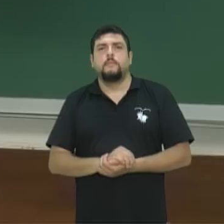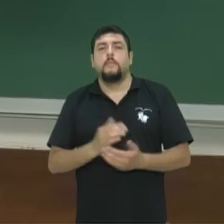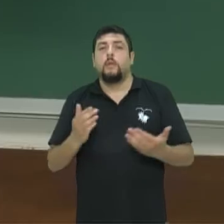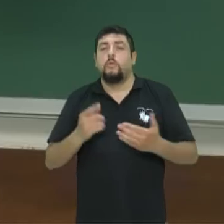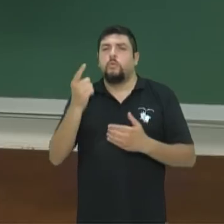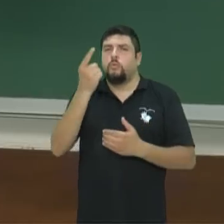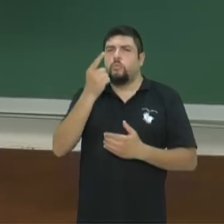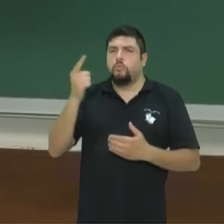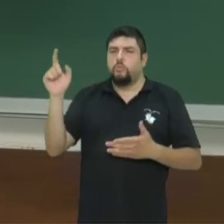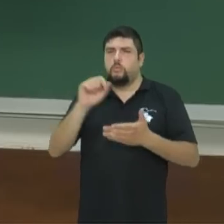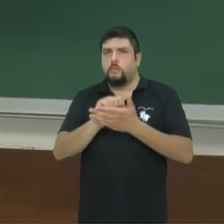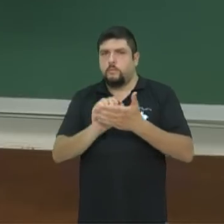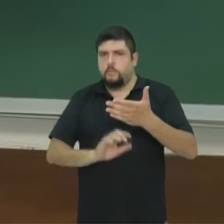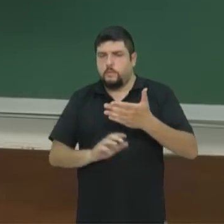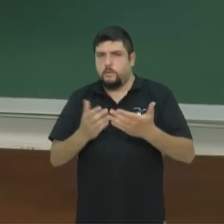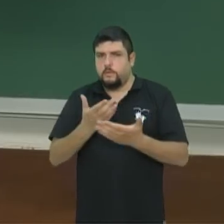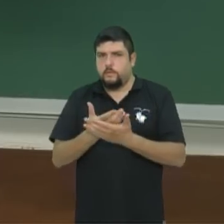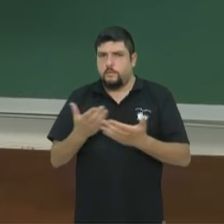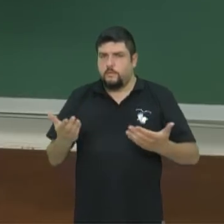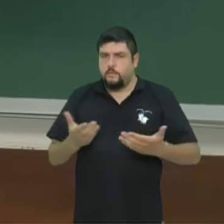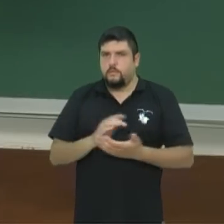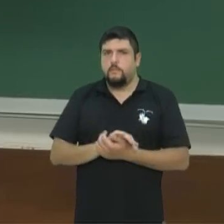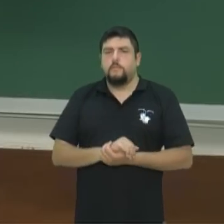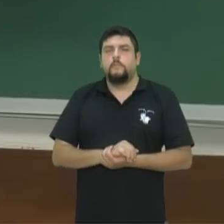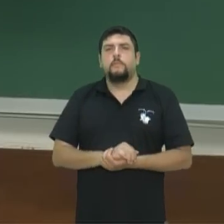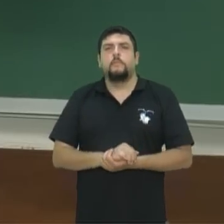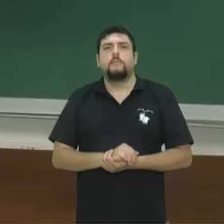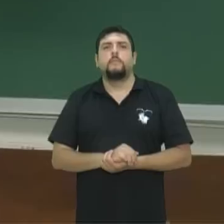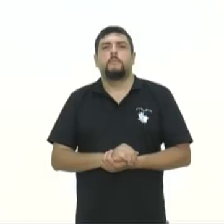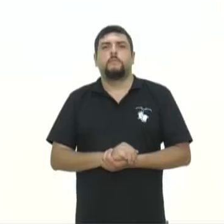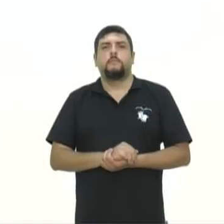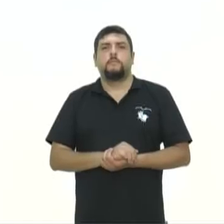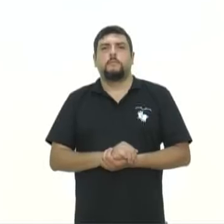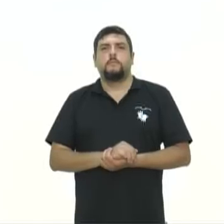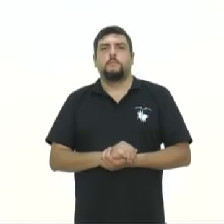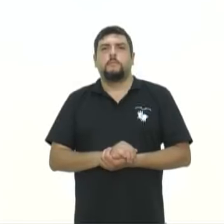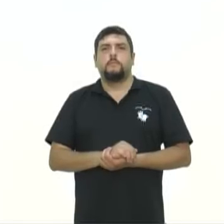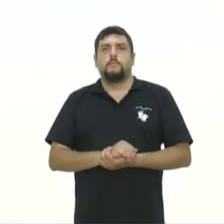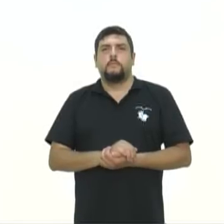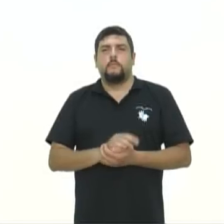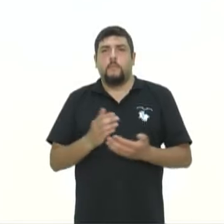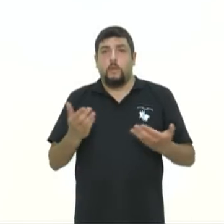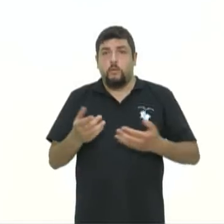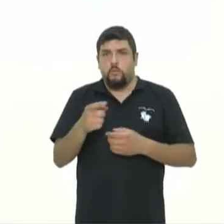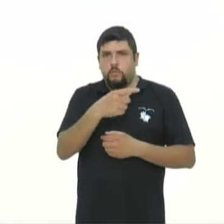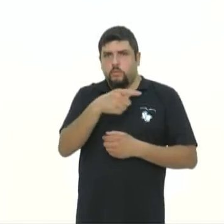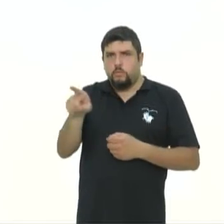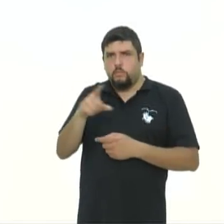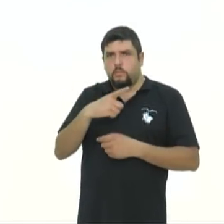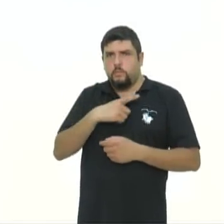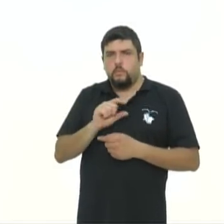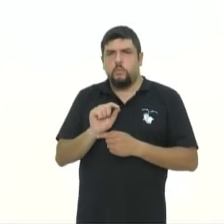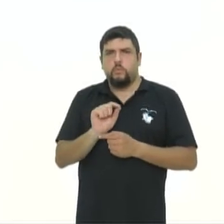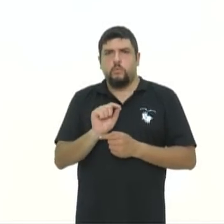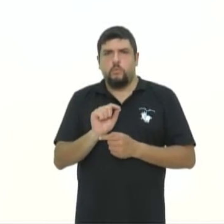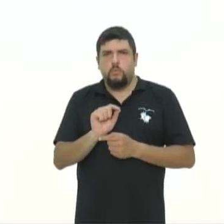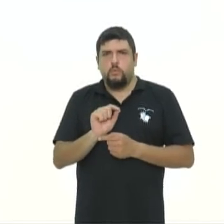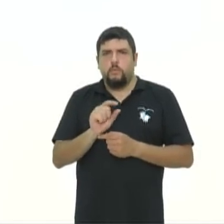último exercício da aula de hoje, certo? O nosso 6º exercício. Então, vocês têm aqui, né, mais